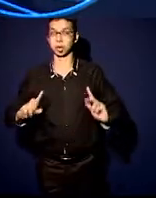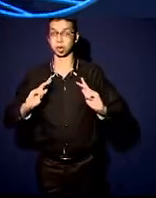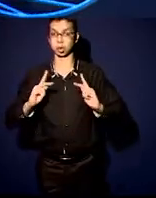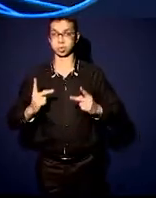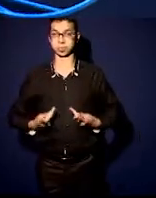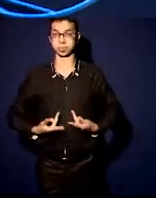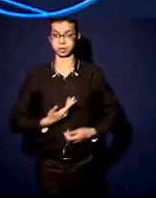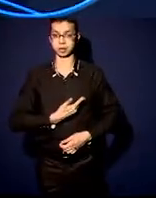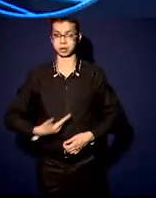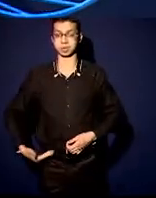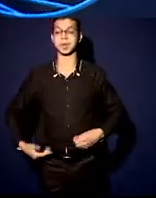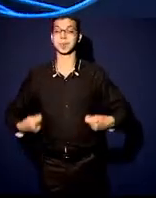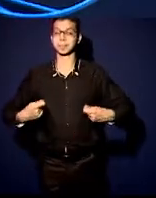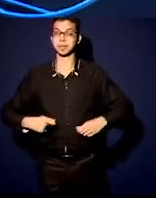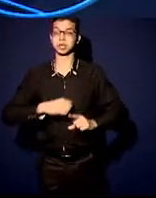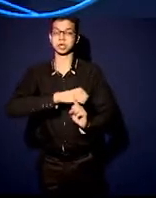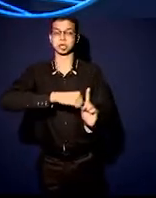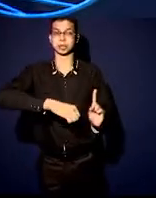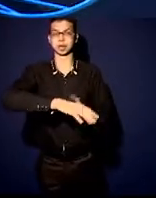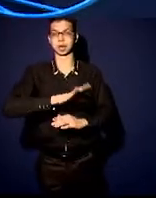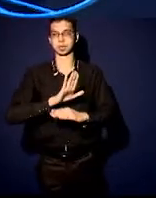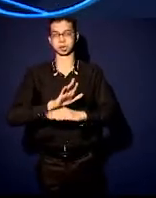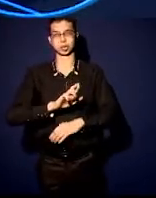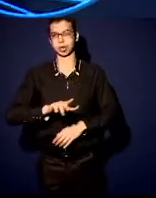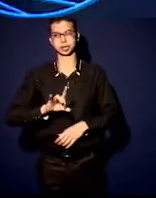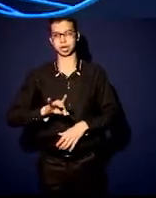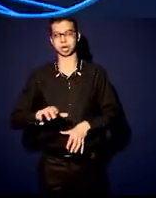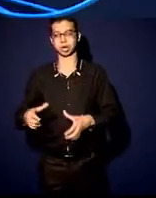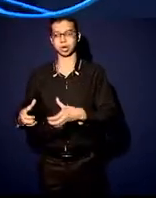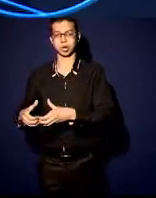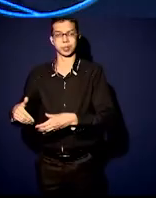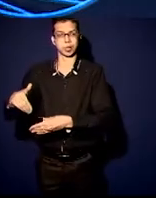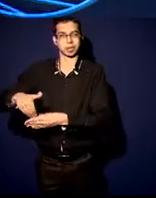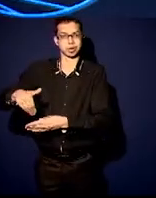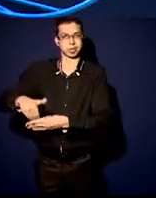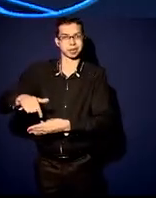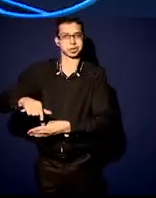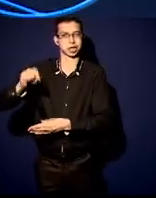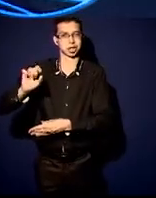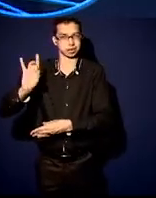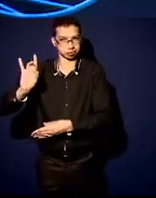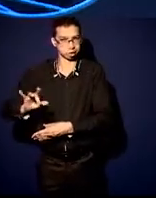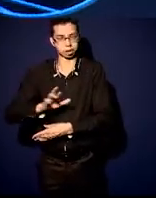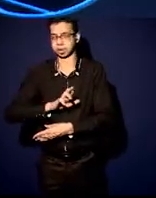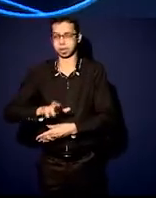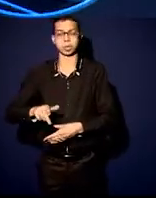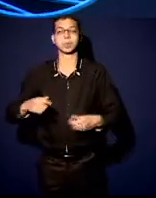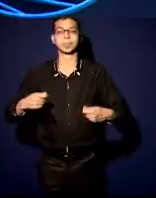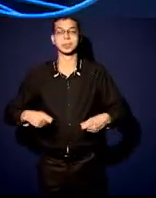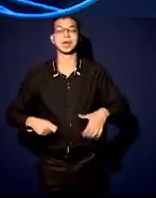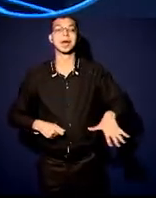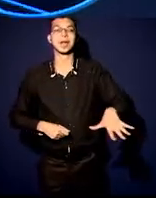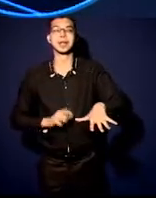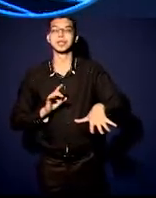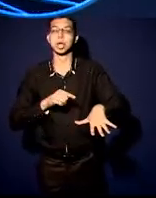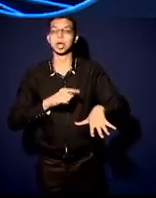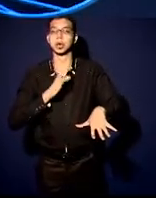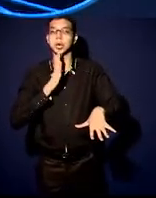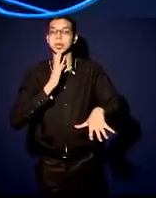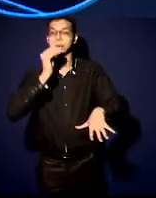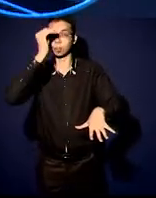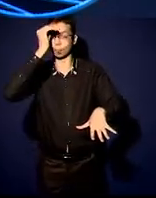a sociedade não só para aquela que o elege ou não só para aquele grupo de maior afinidade ou para aquela área de maior conhecimento